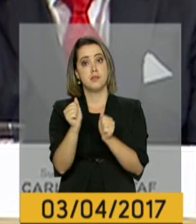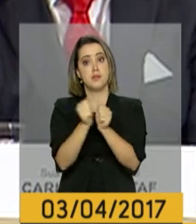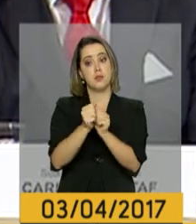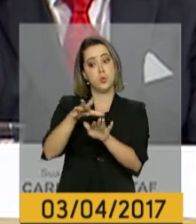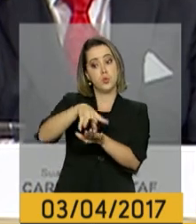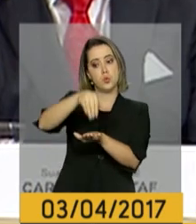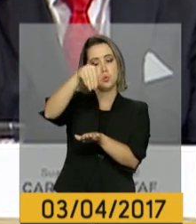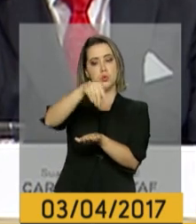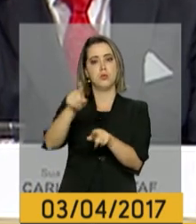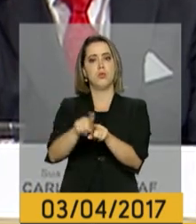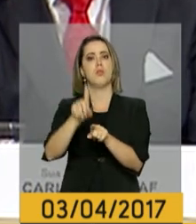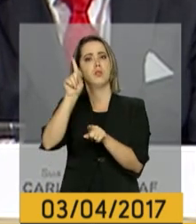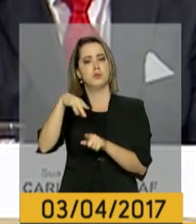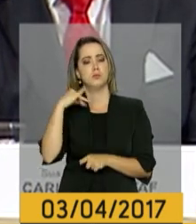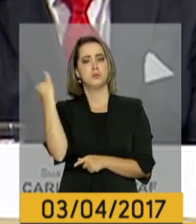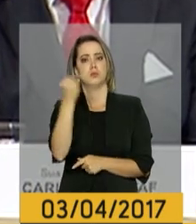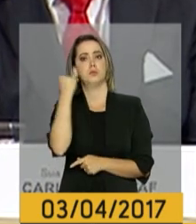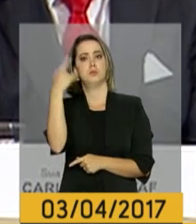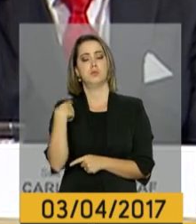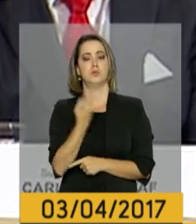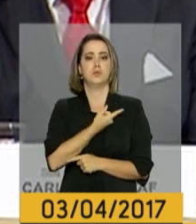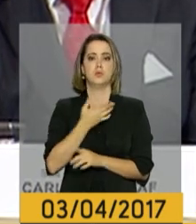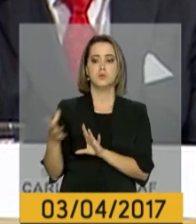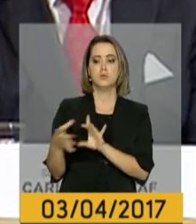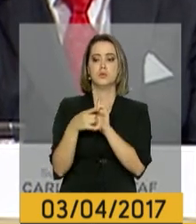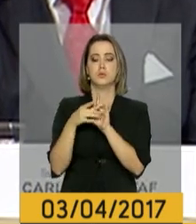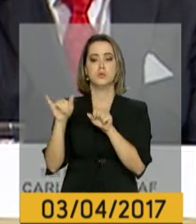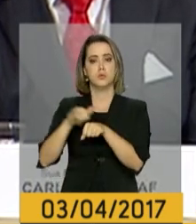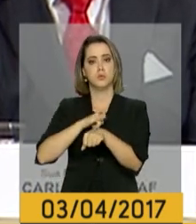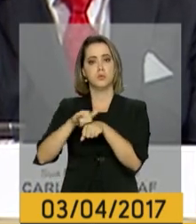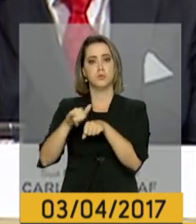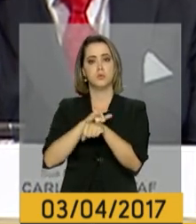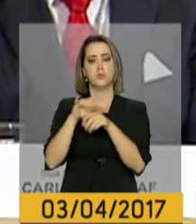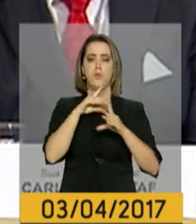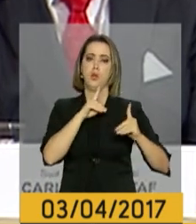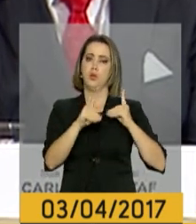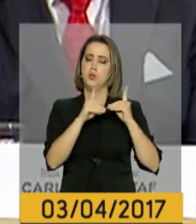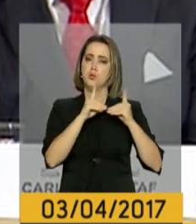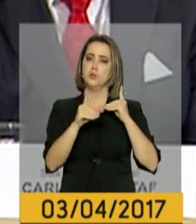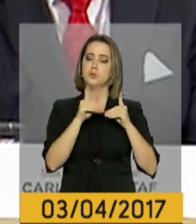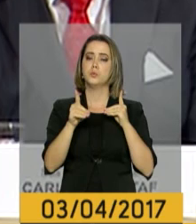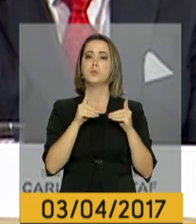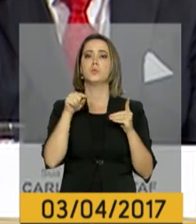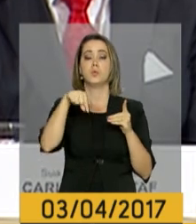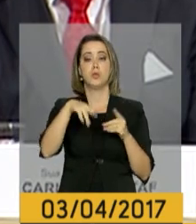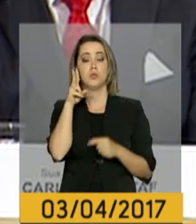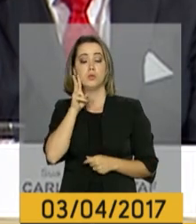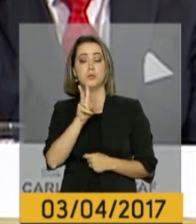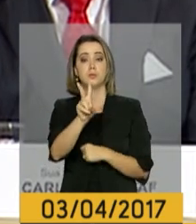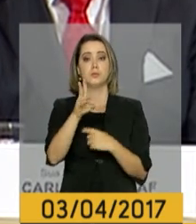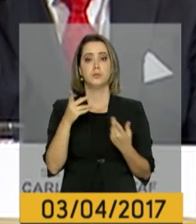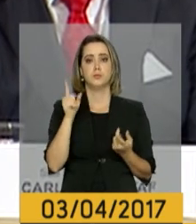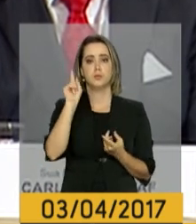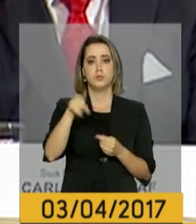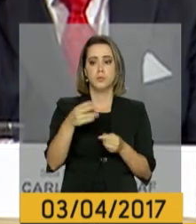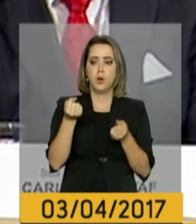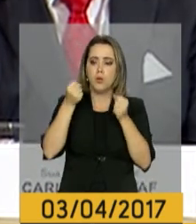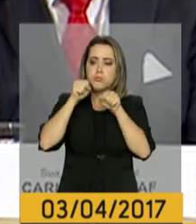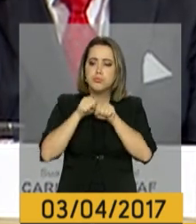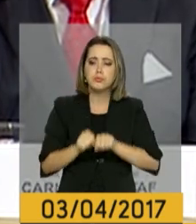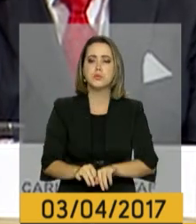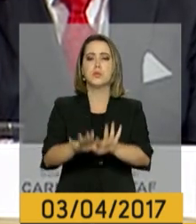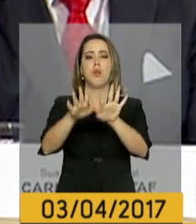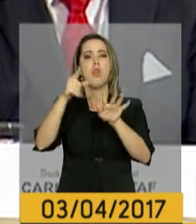peça importante da nossa parceria estratégica. Do diálogo aqui verificado, emanarão